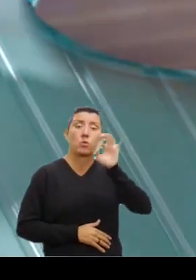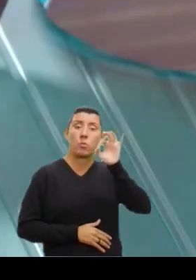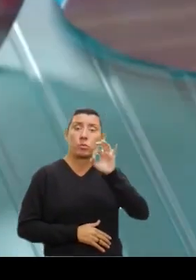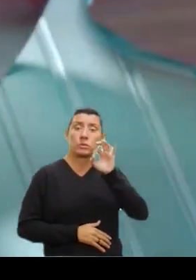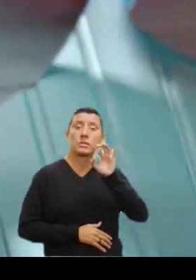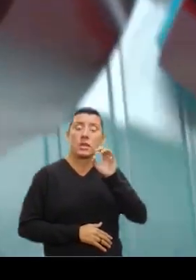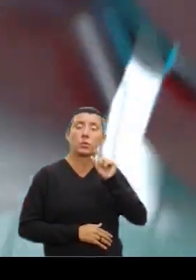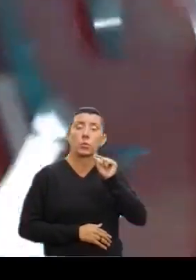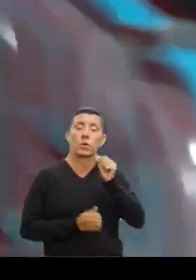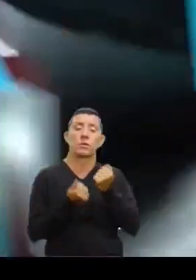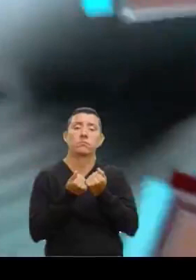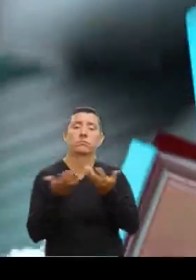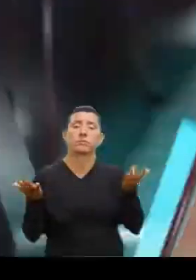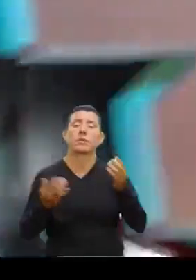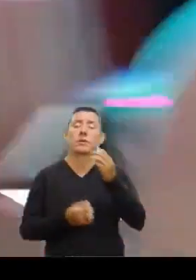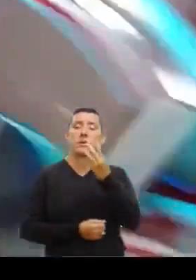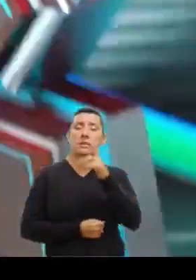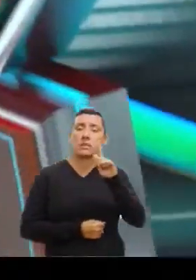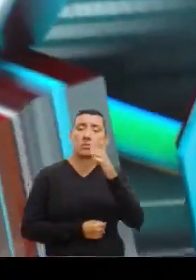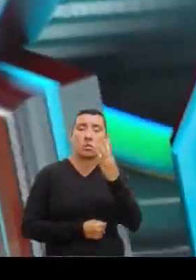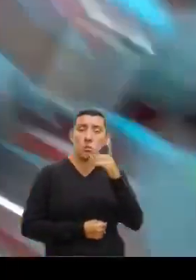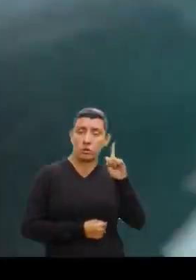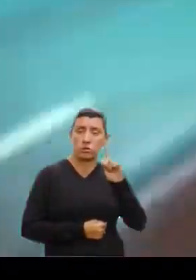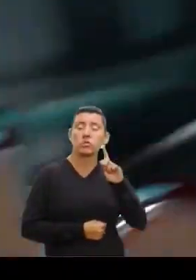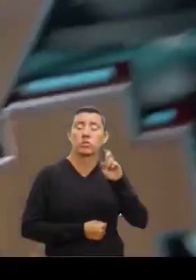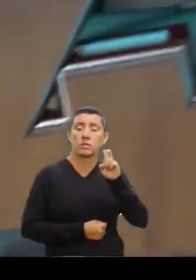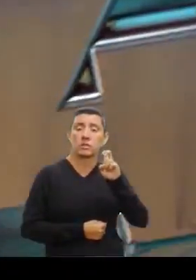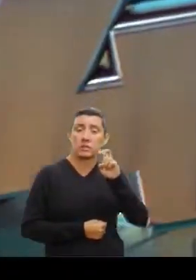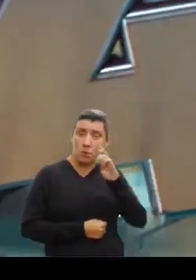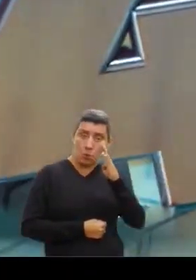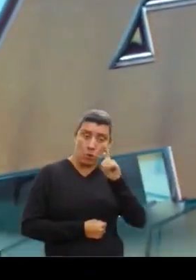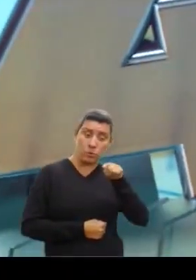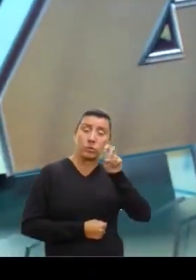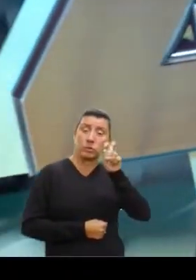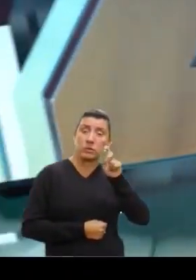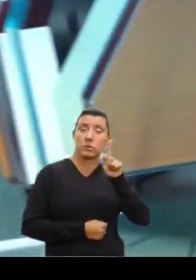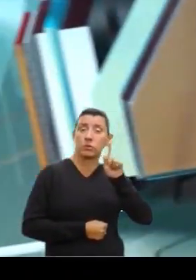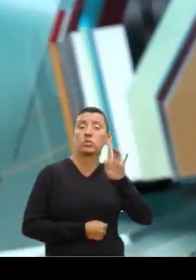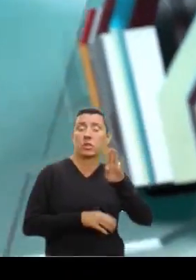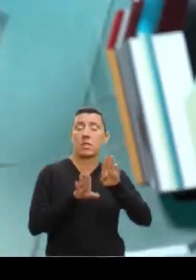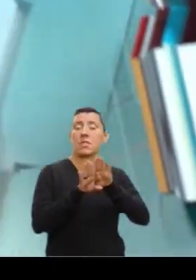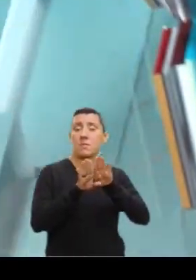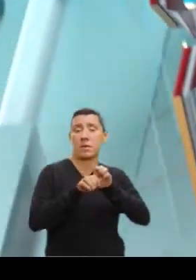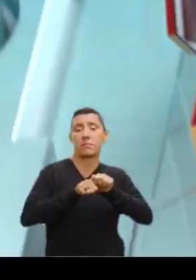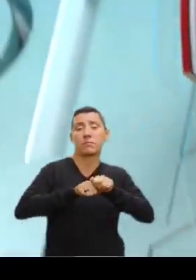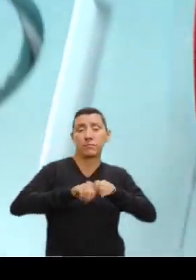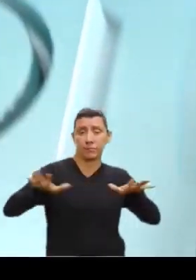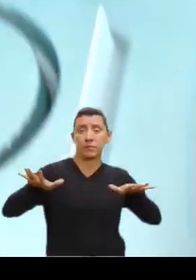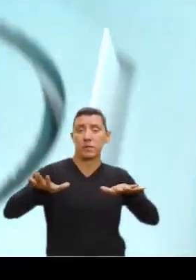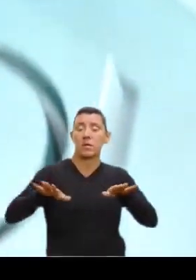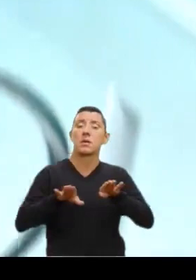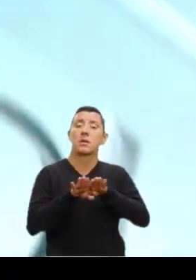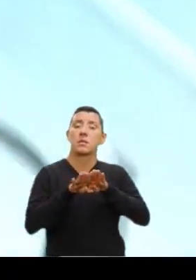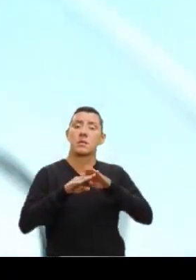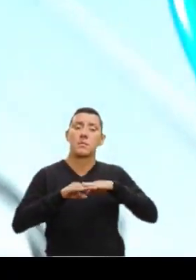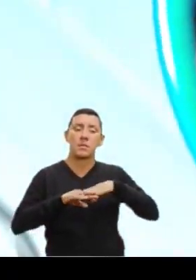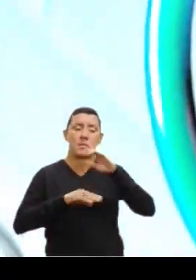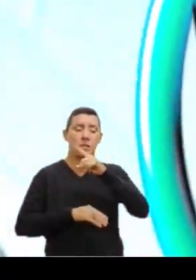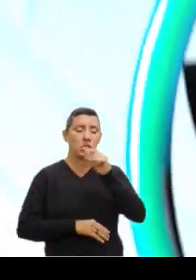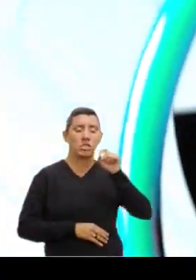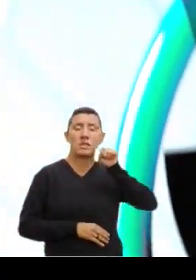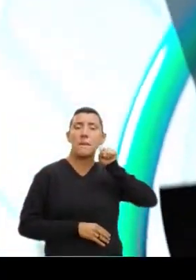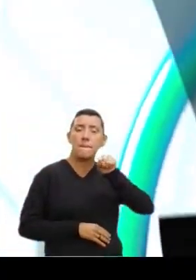com banda larga 3G 4G E 4.5 g mais de 100 mil km